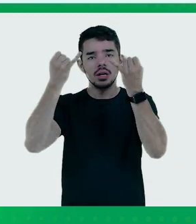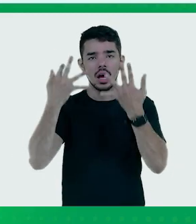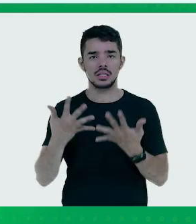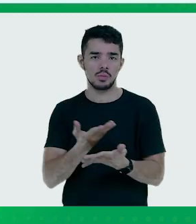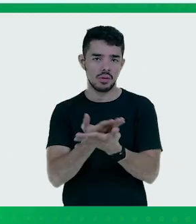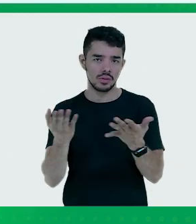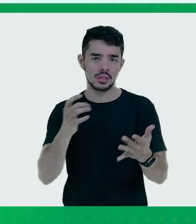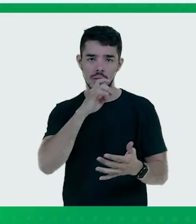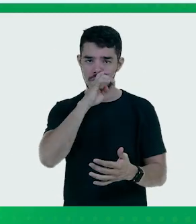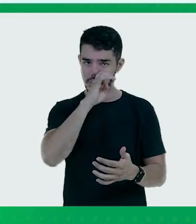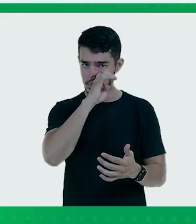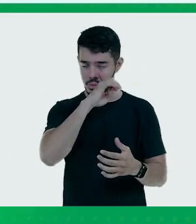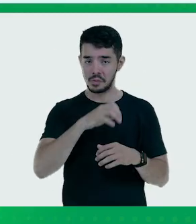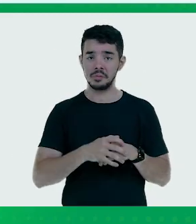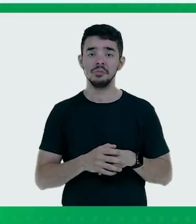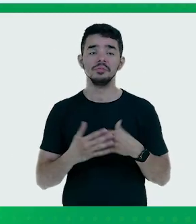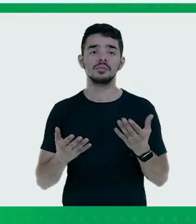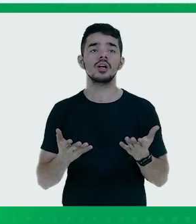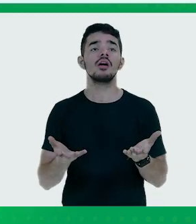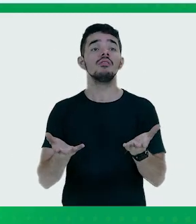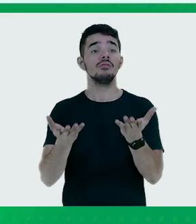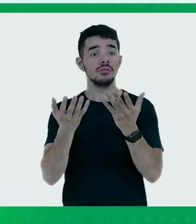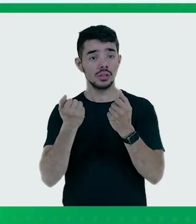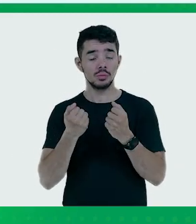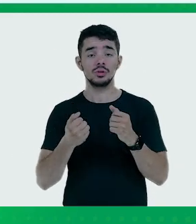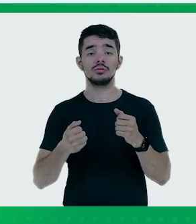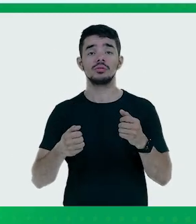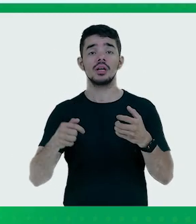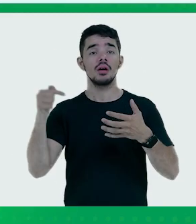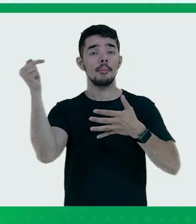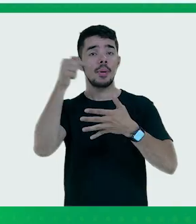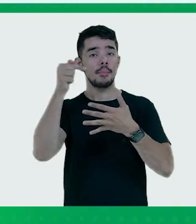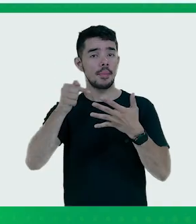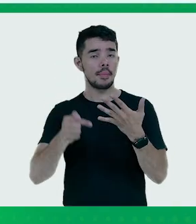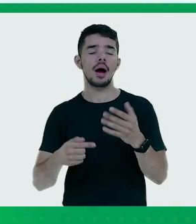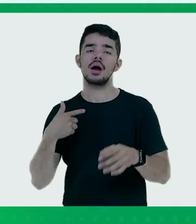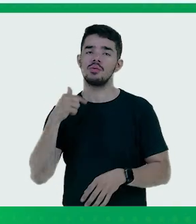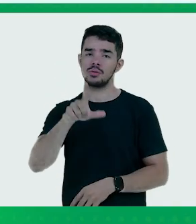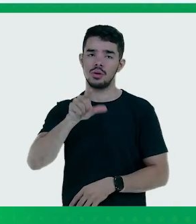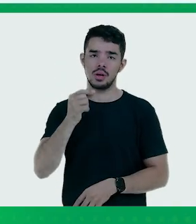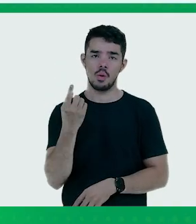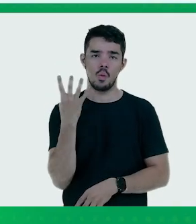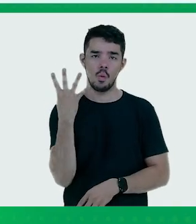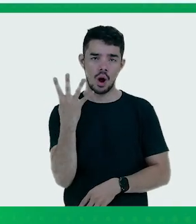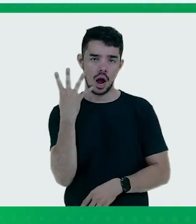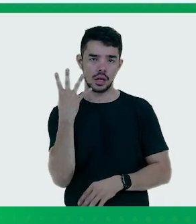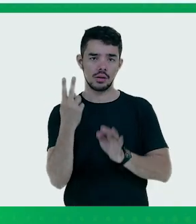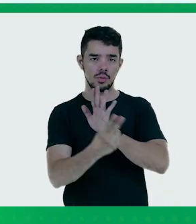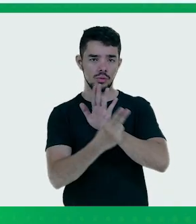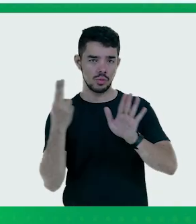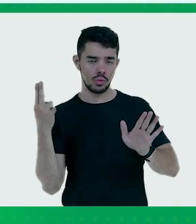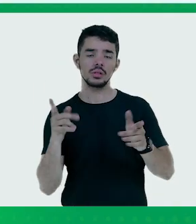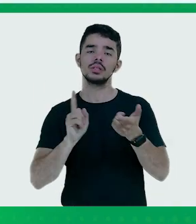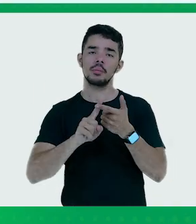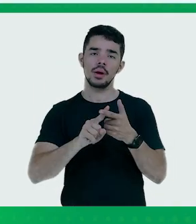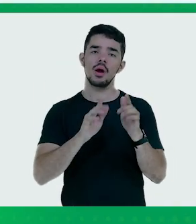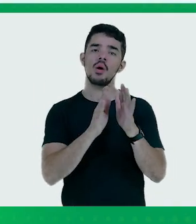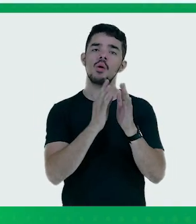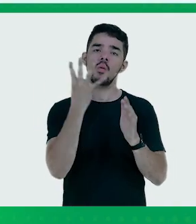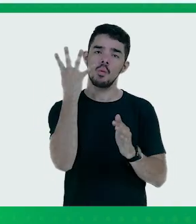para vocês. E vamos aqui elencar, né? Eu escolhi 4 autores e 4